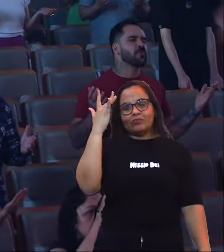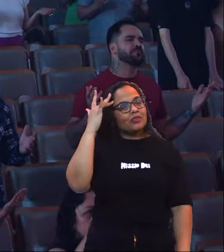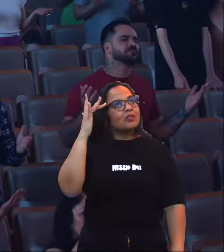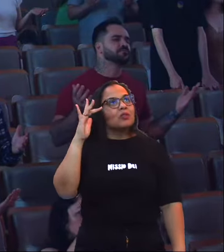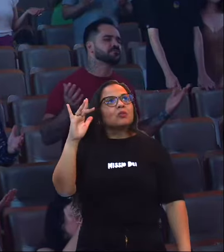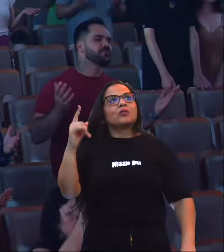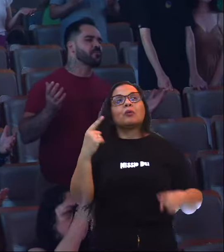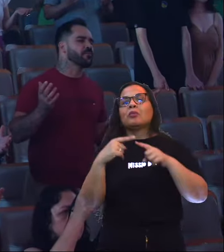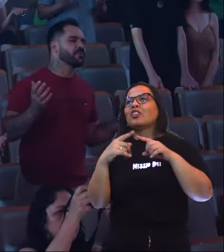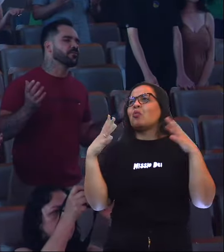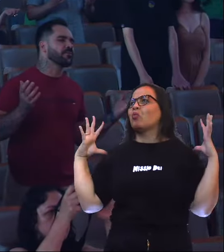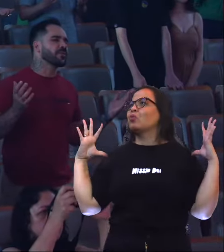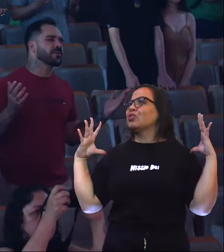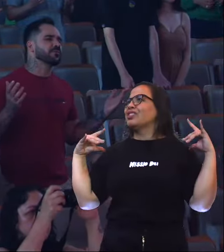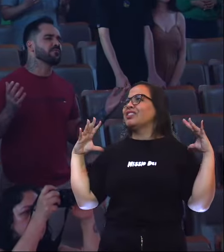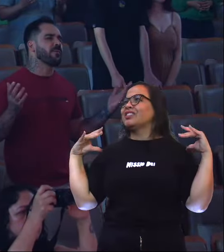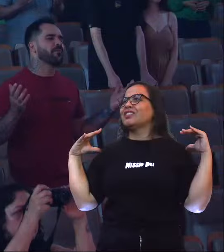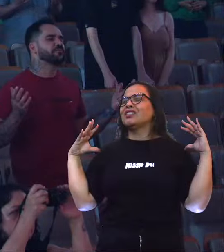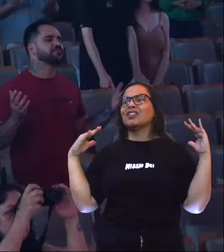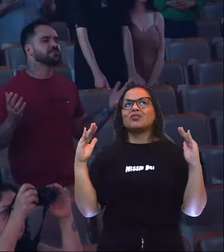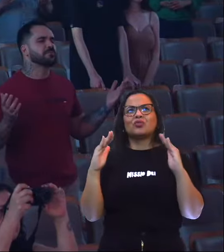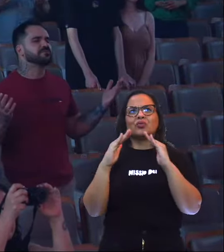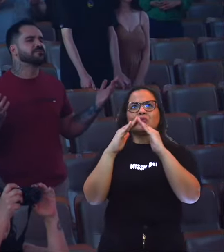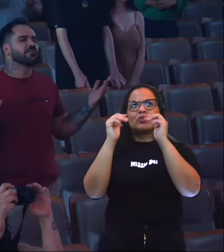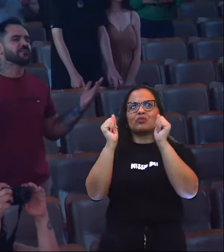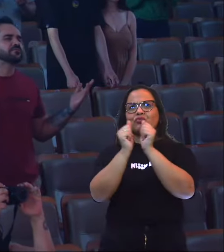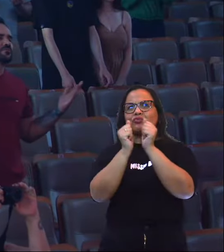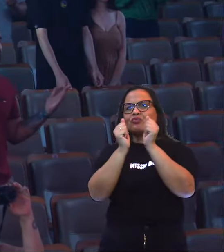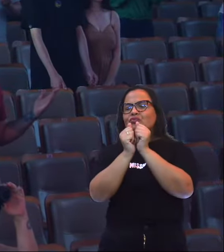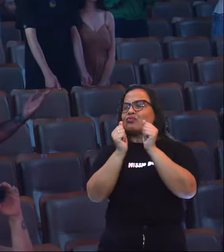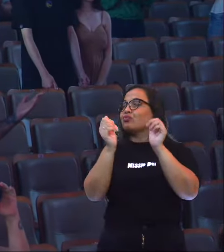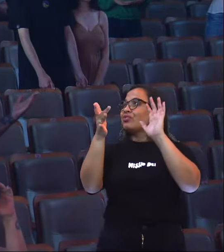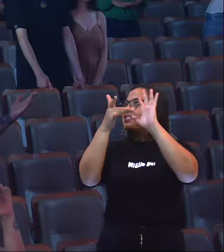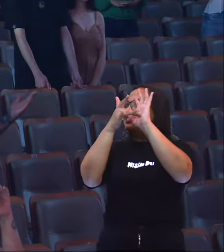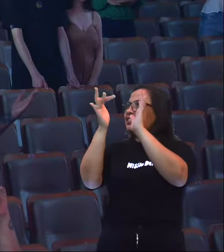os olhos nele?